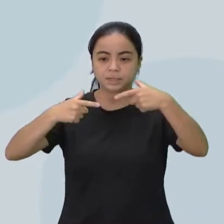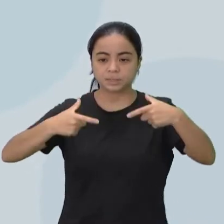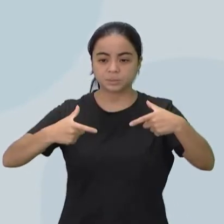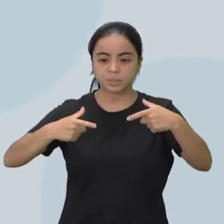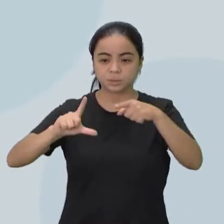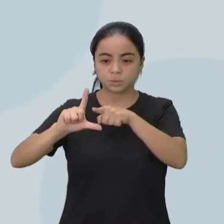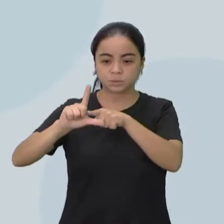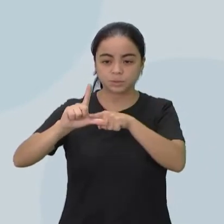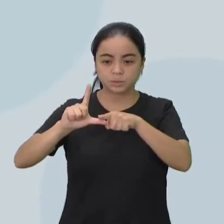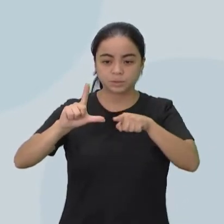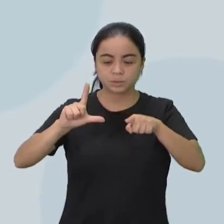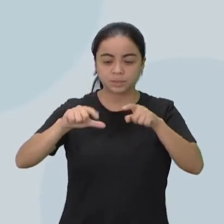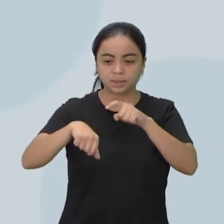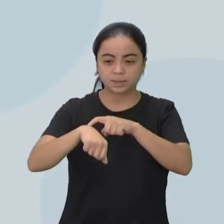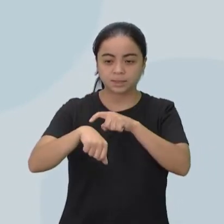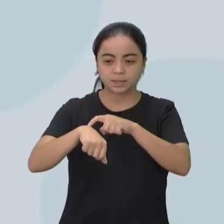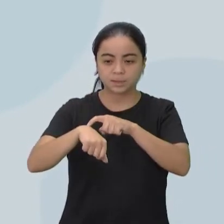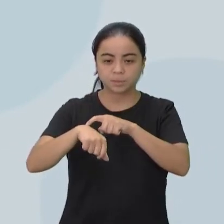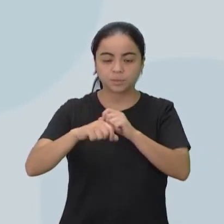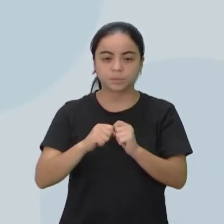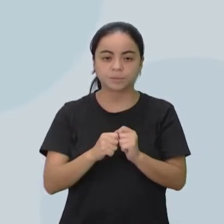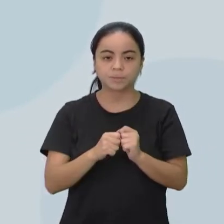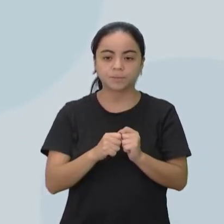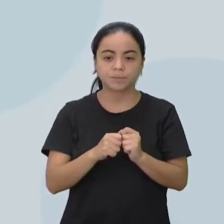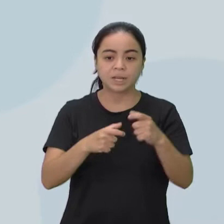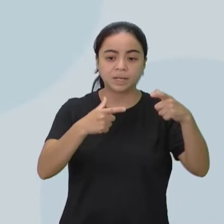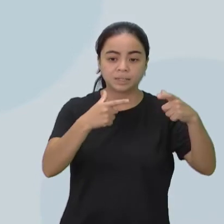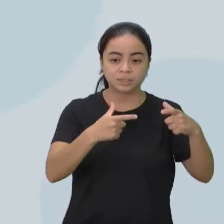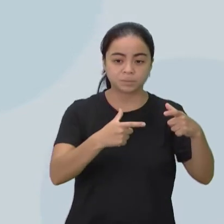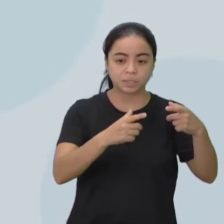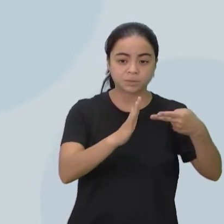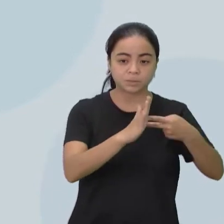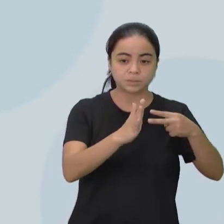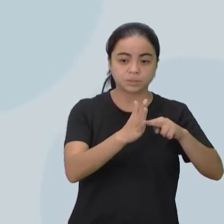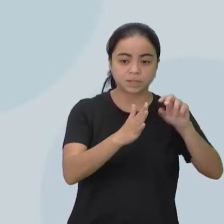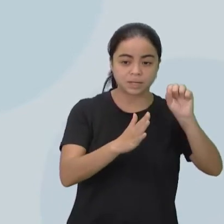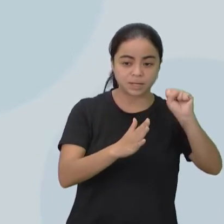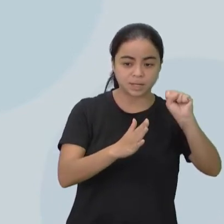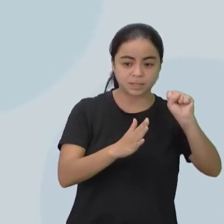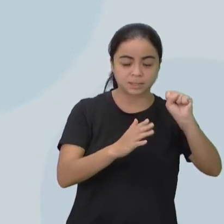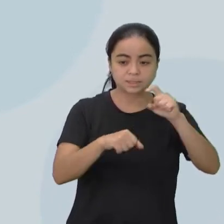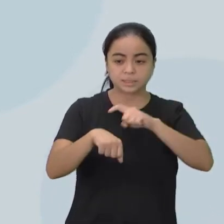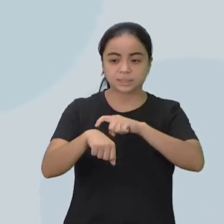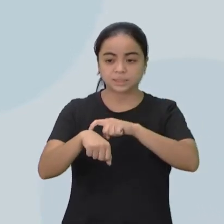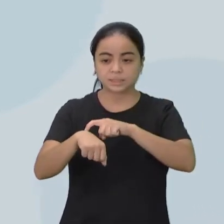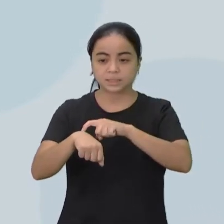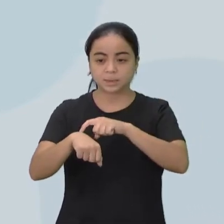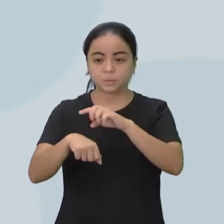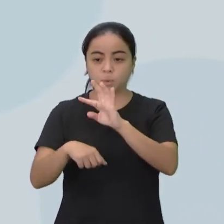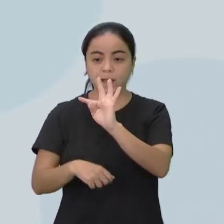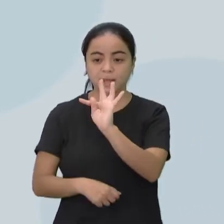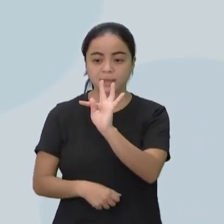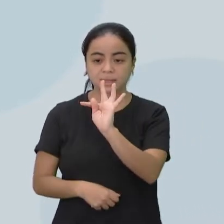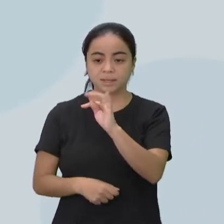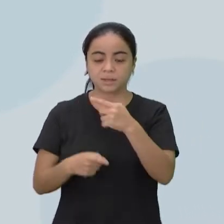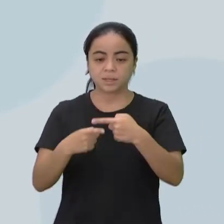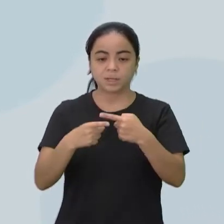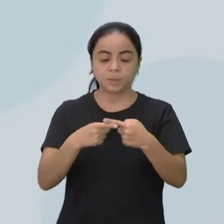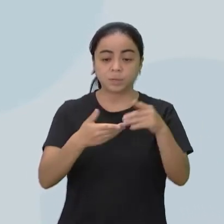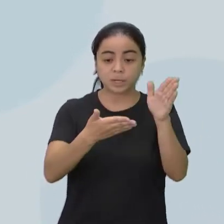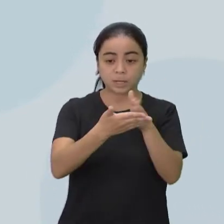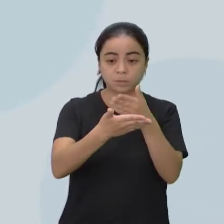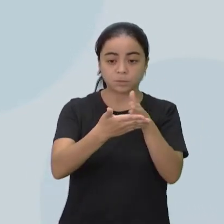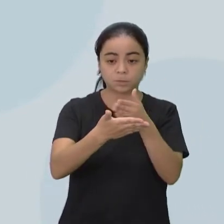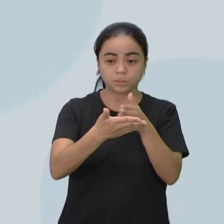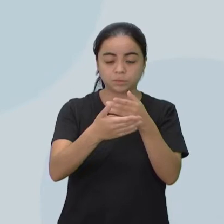S, né? E o tempo como T, para a gente não ficar escrevendo toda hora, espaço e tempo. E também porque nos livros, né, tem